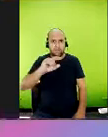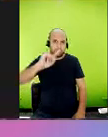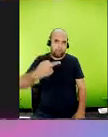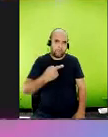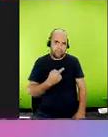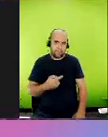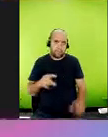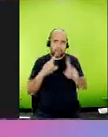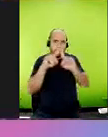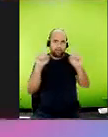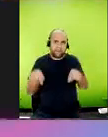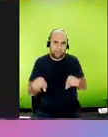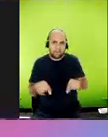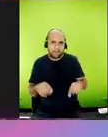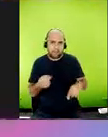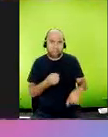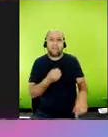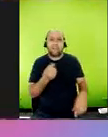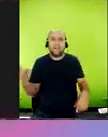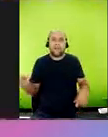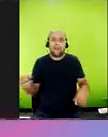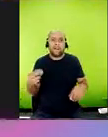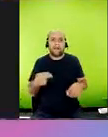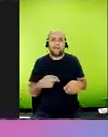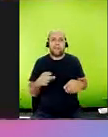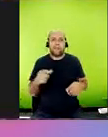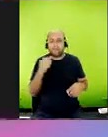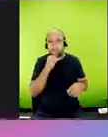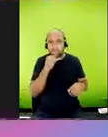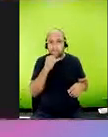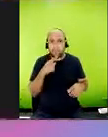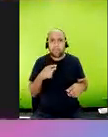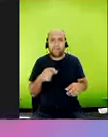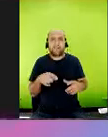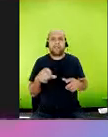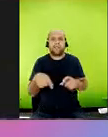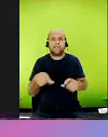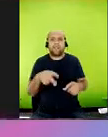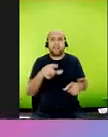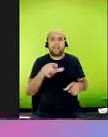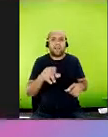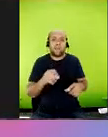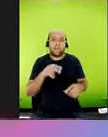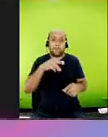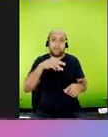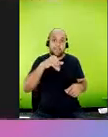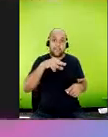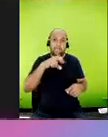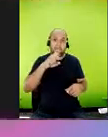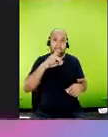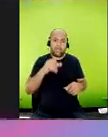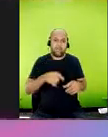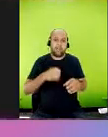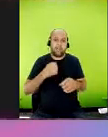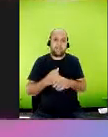e assim são vários negócios né gente a gente para tirar o minério até a parte de Lavra né de mina eu tenho a